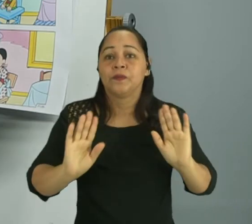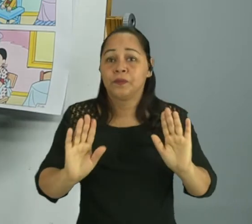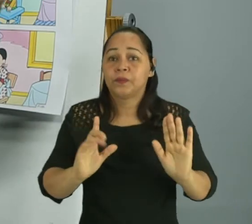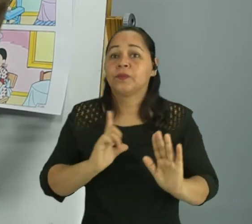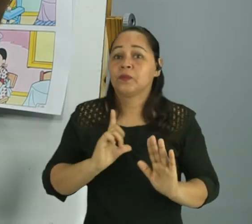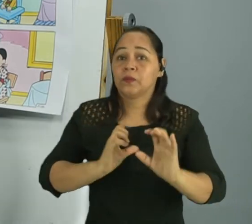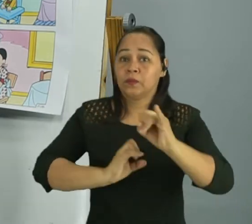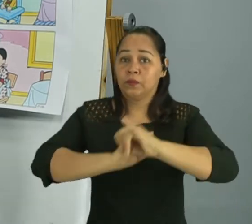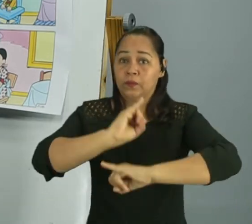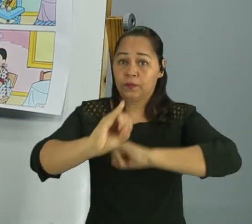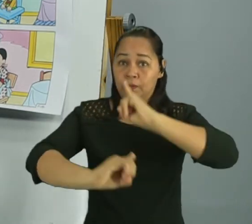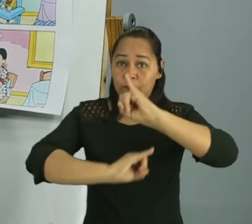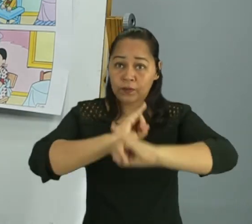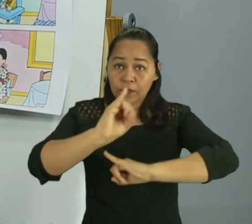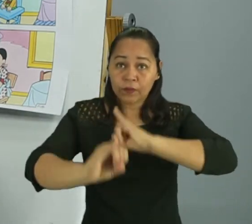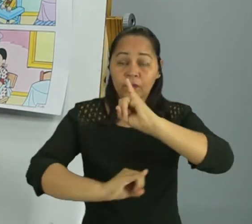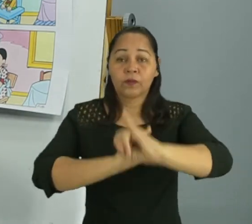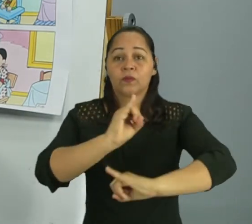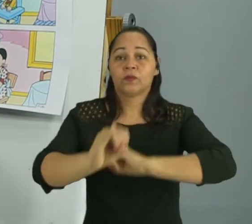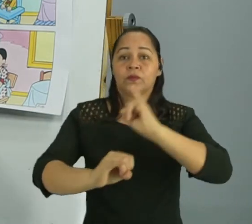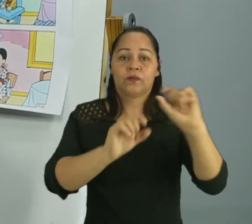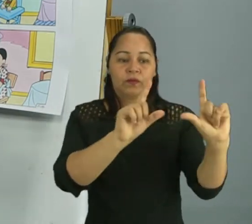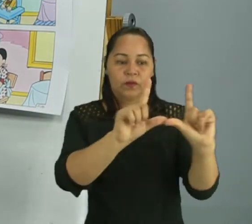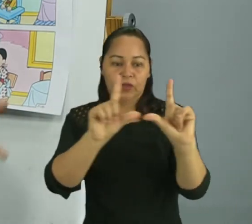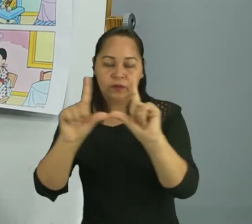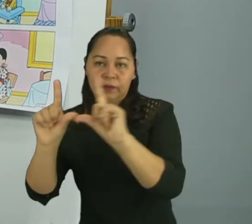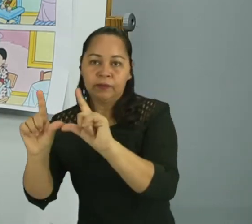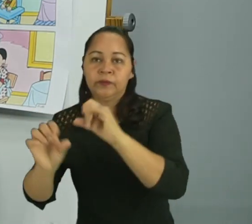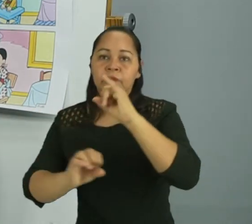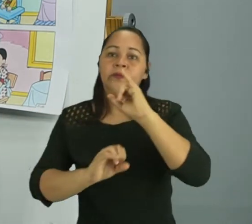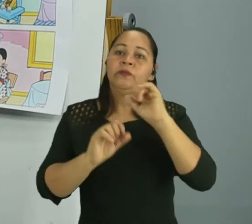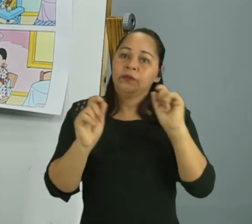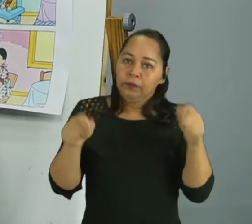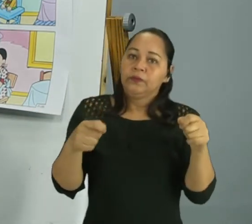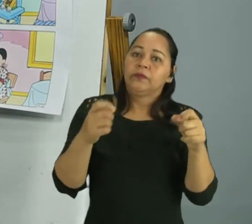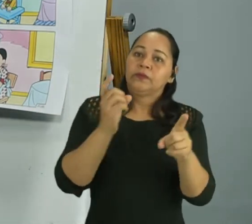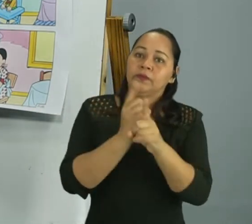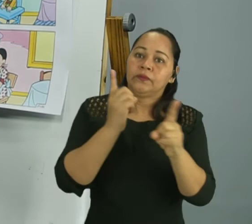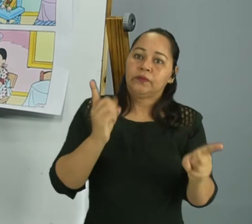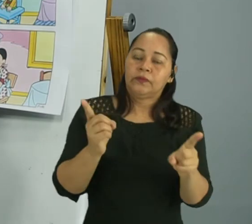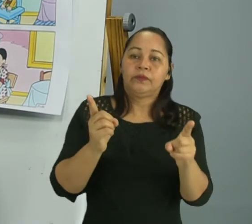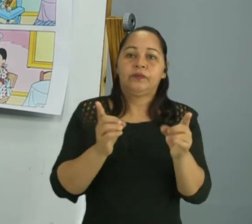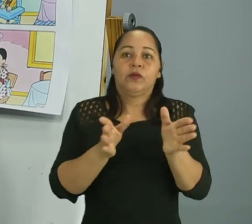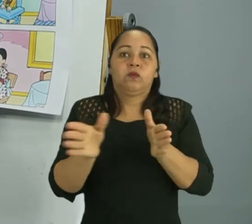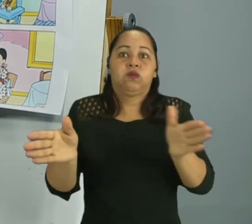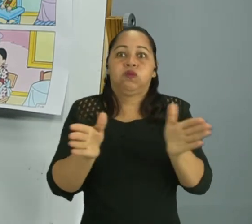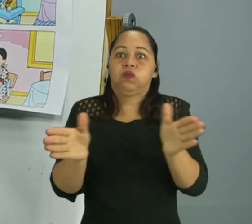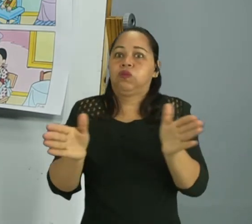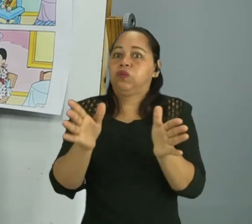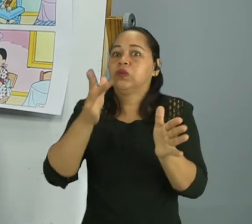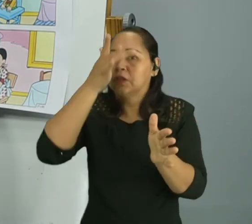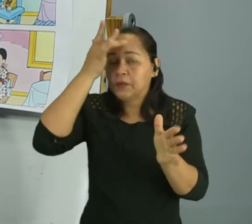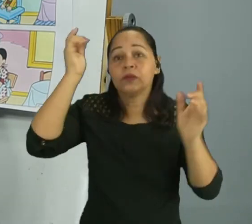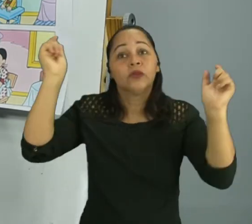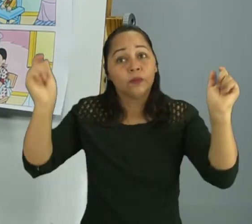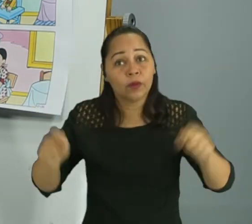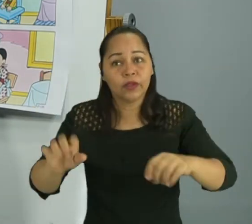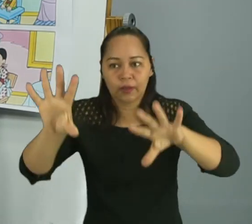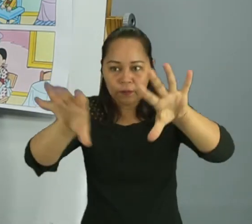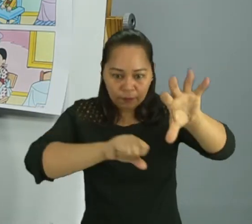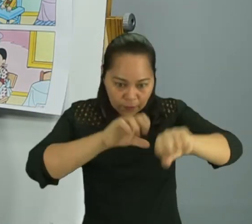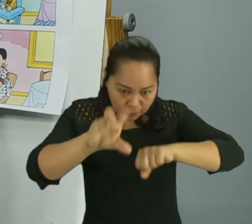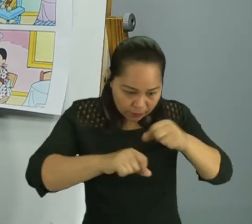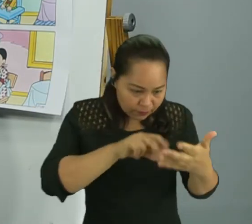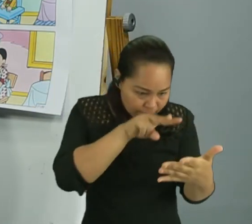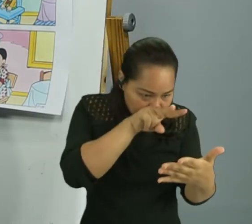Hoje tem também, você vê na internet, tirinhas, historinhas em quadrinhos, né? Então hoje esse acesso está mais... É